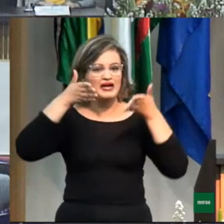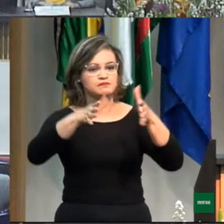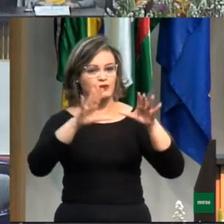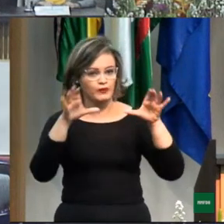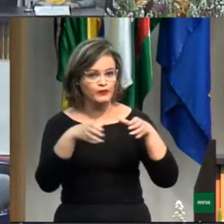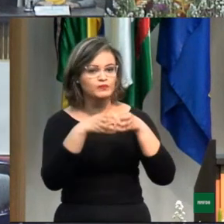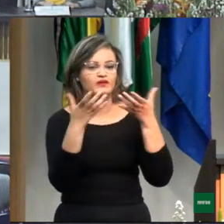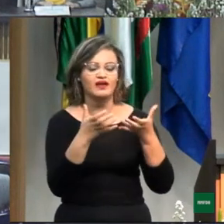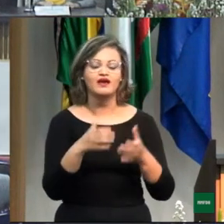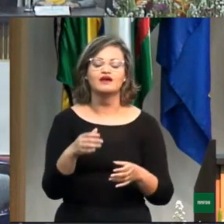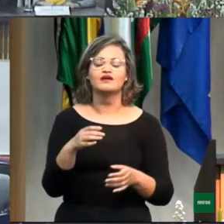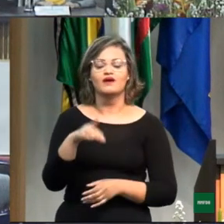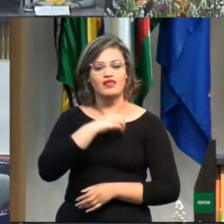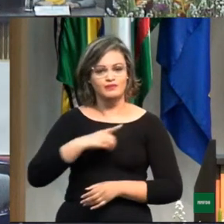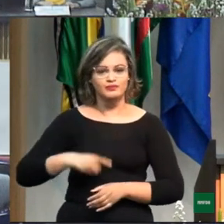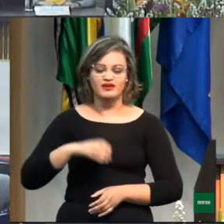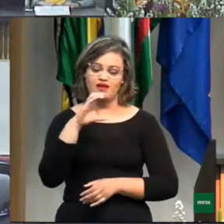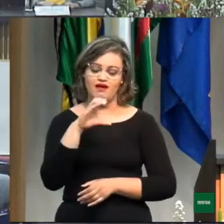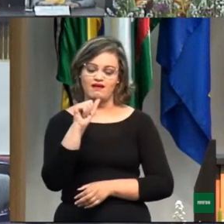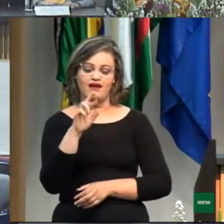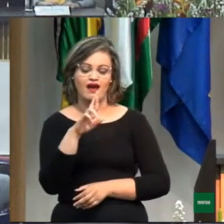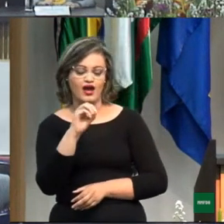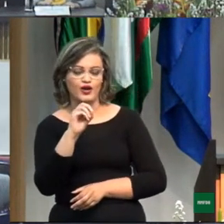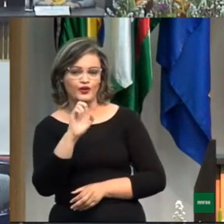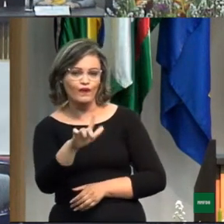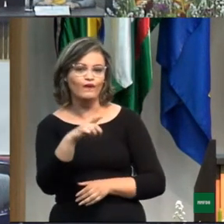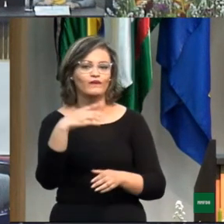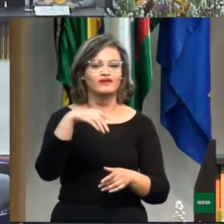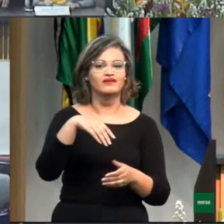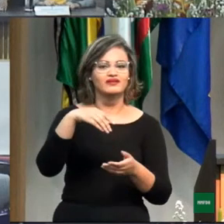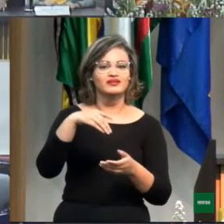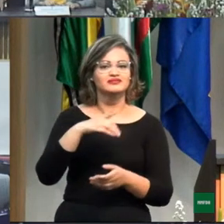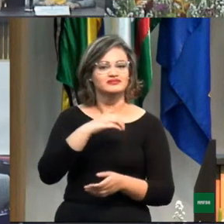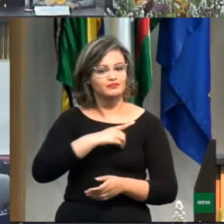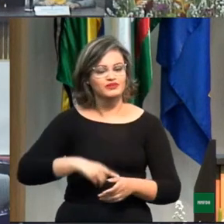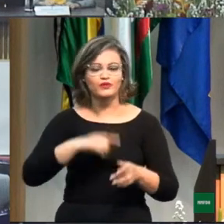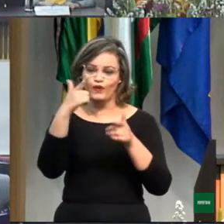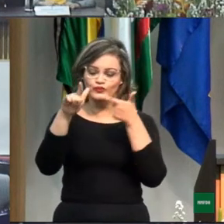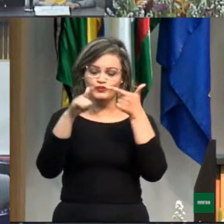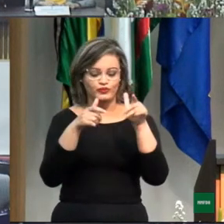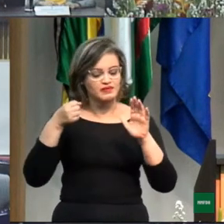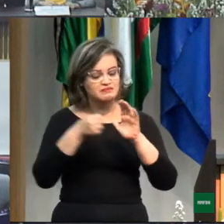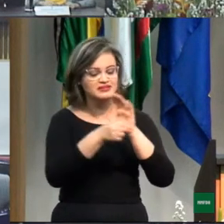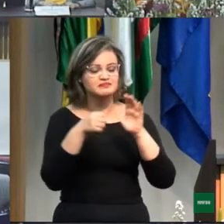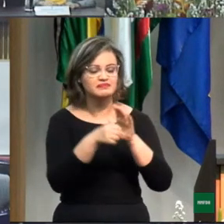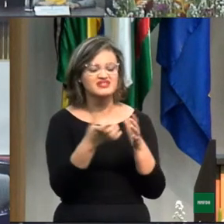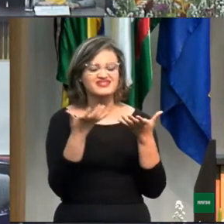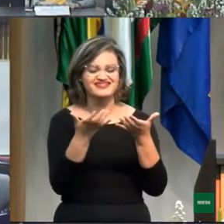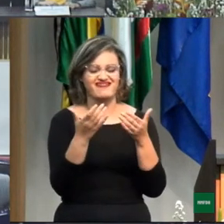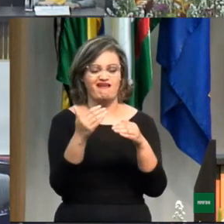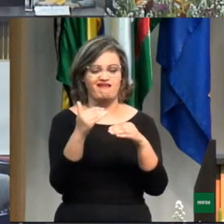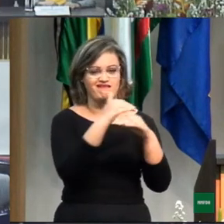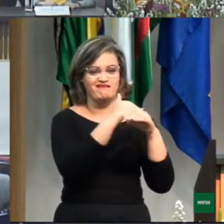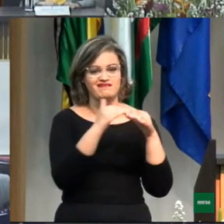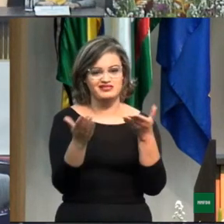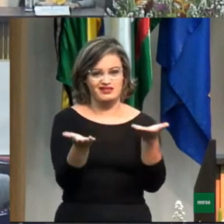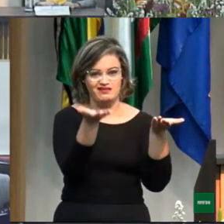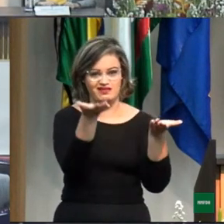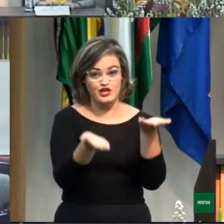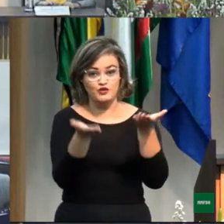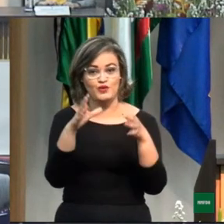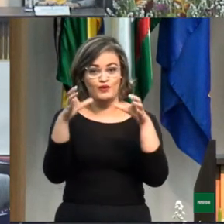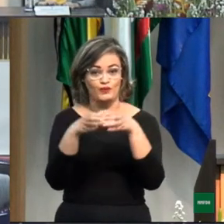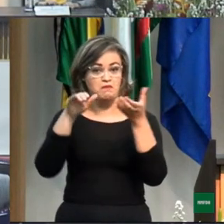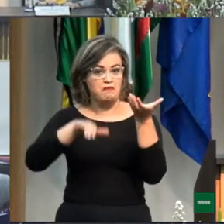e outros deputados. E nós também vamos buscar esse equilíbrio também no parlamento